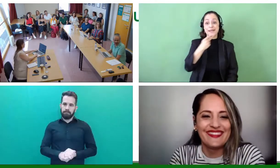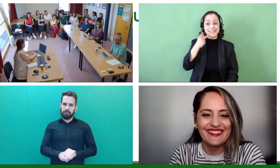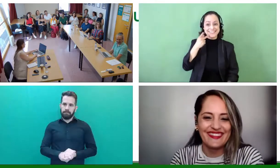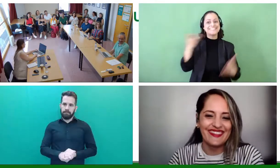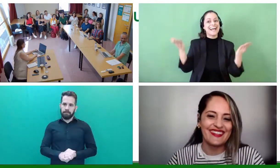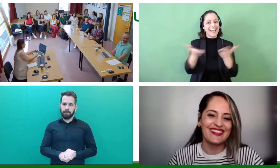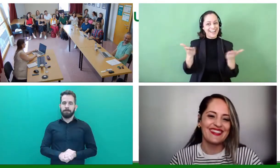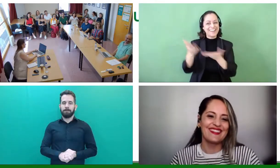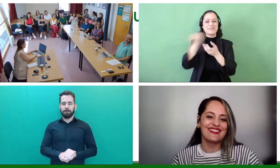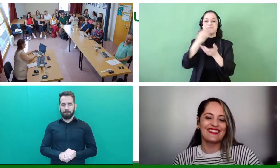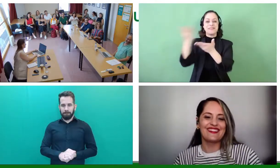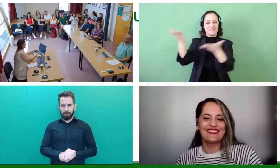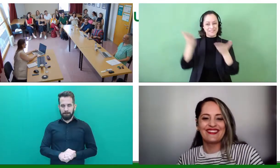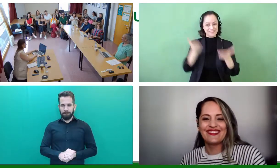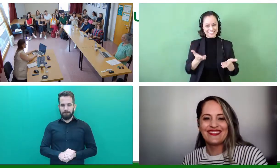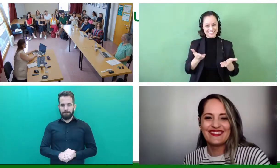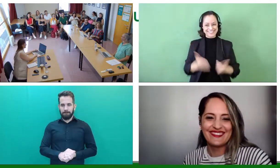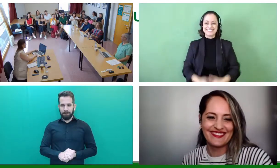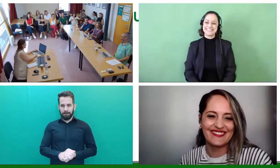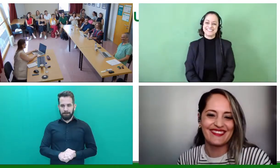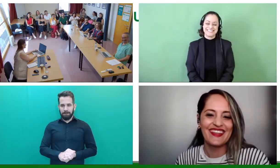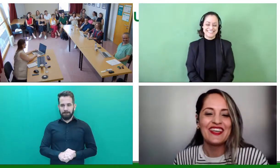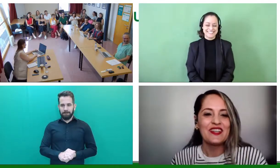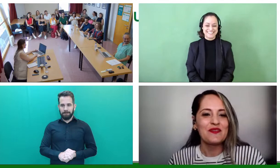muito bem-vinda.